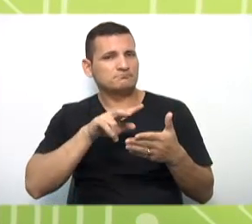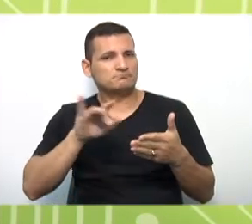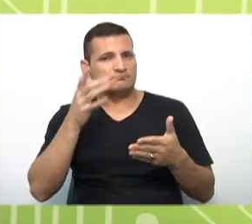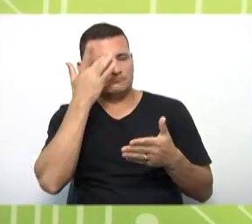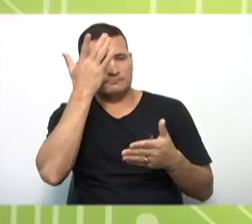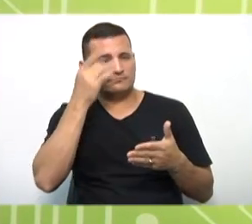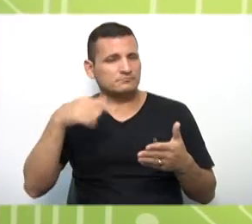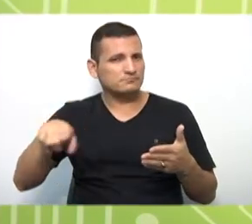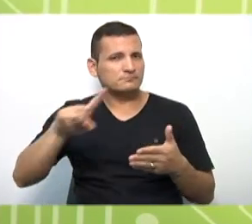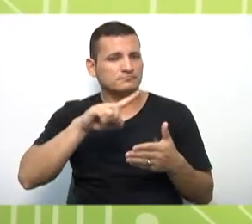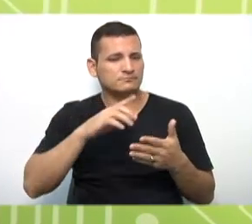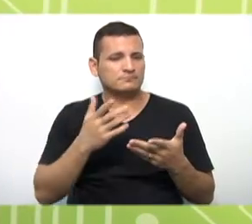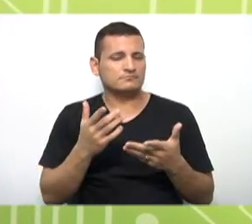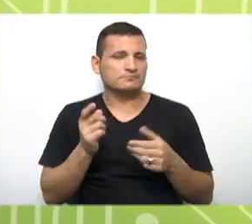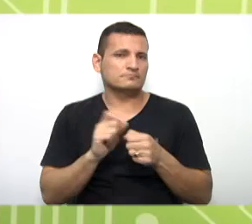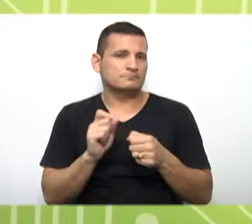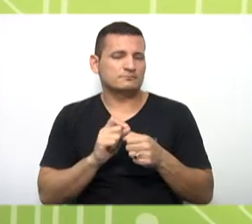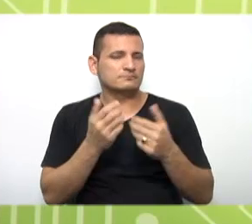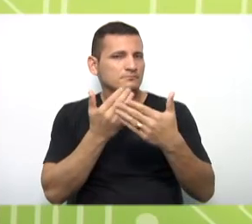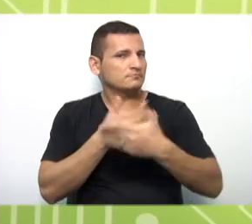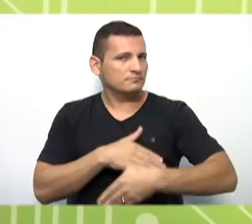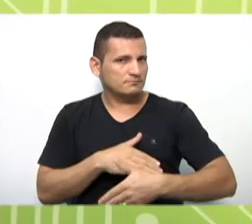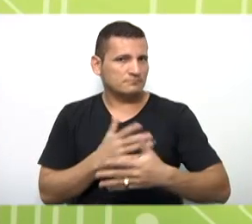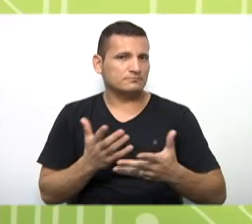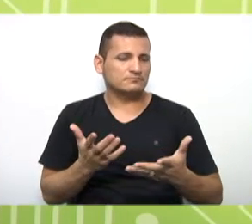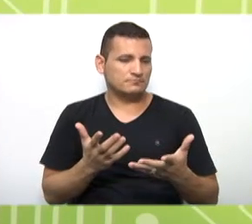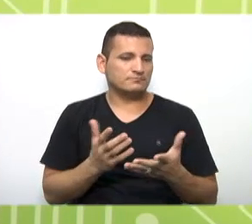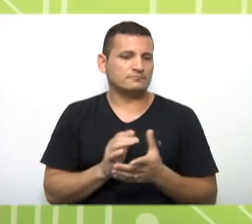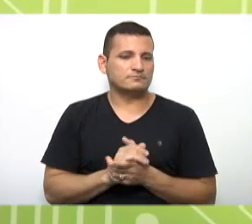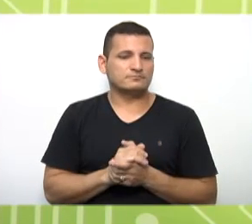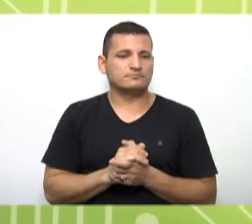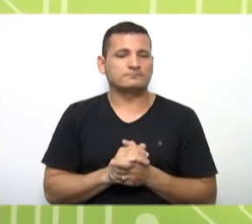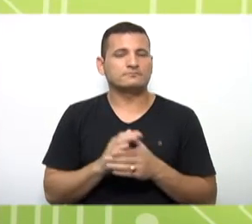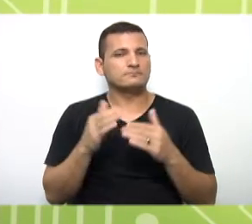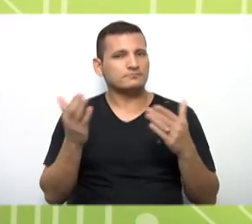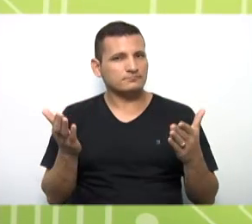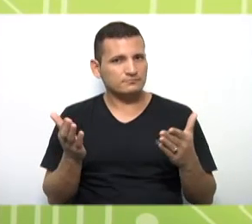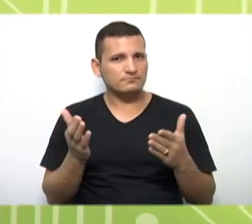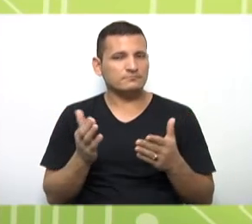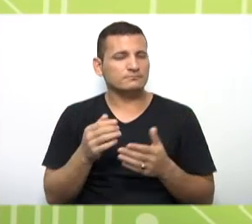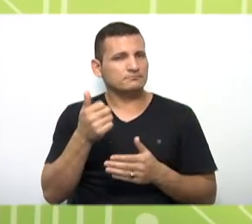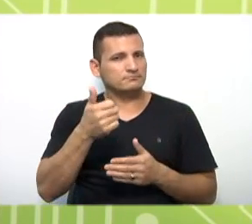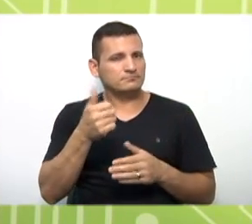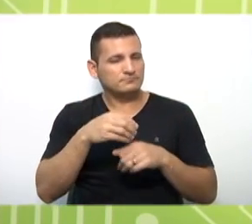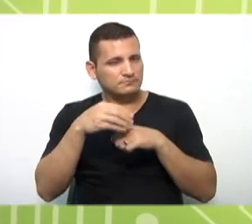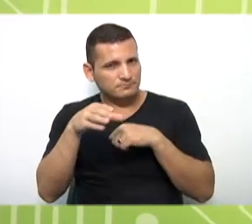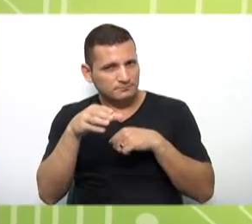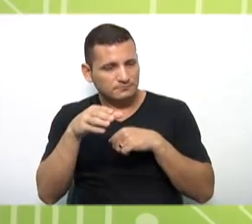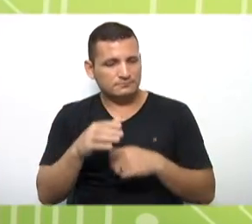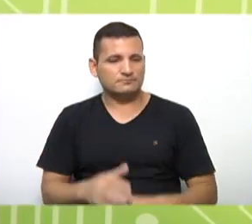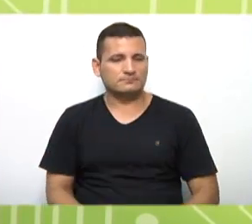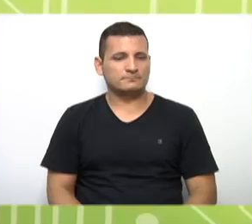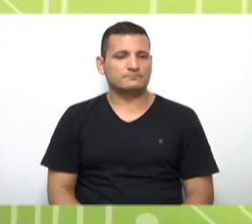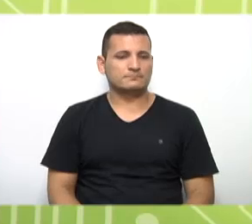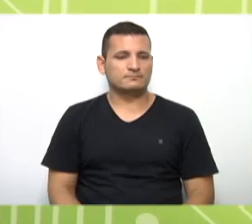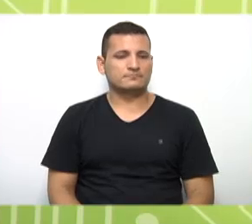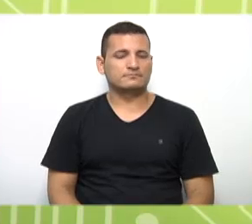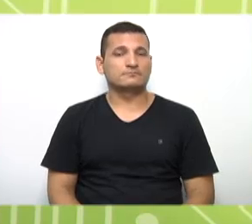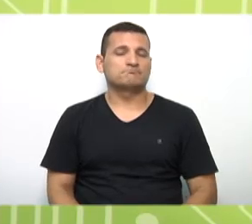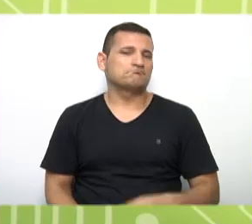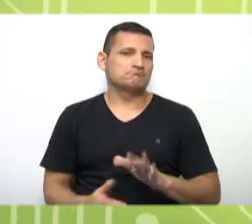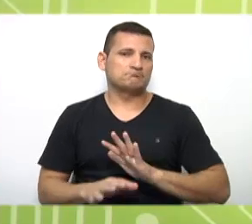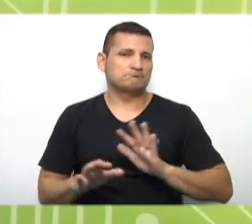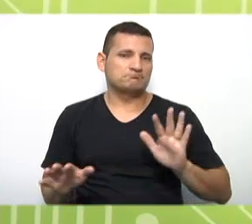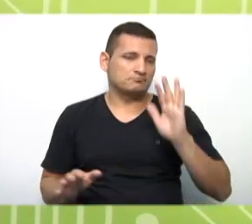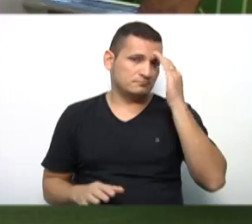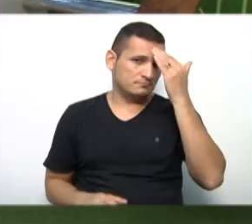que vocês realizem a nossa avaliação. Então, ficou aí a primeira dica. No mais, muito